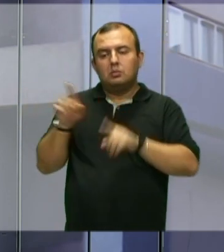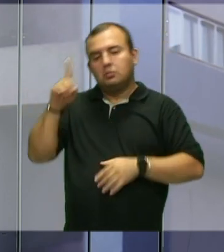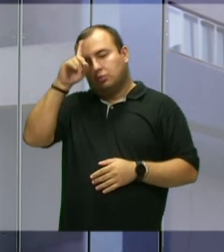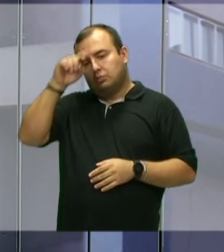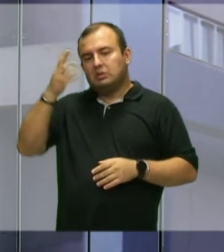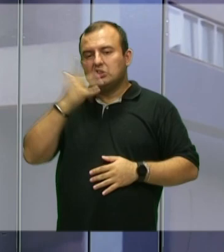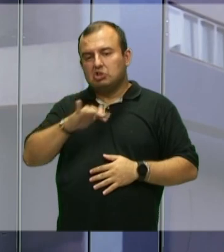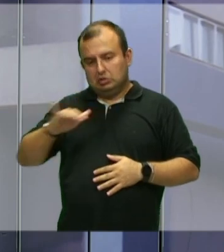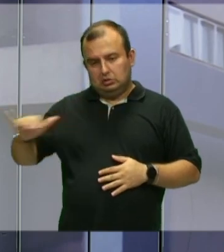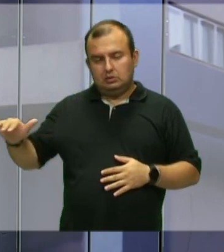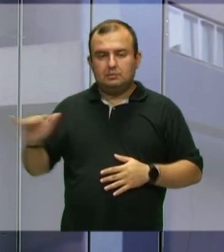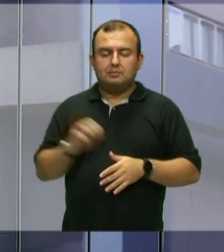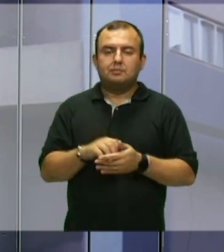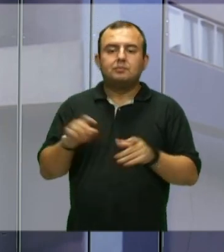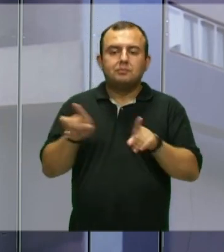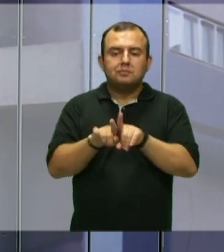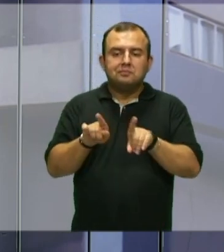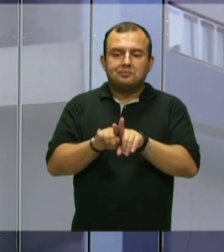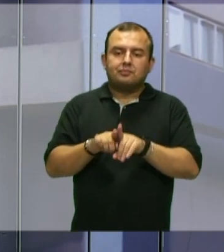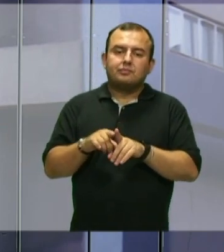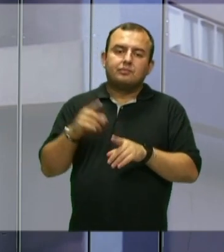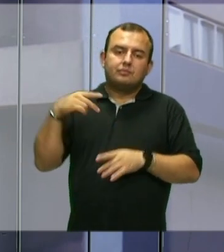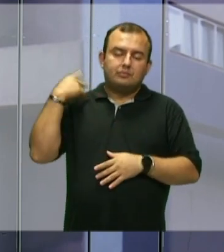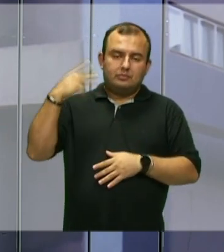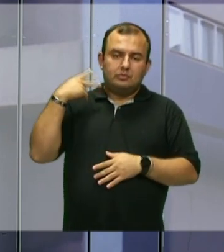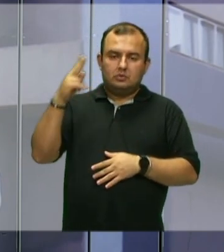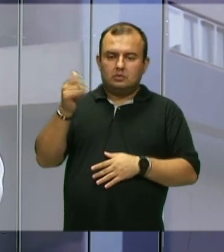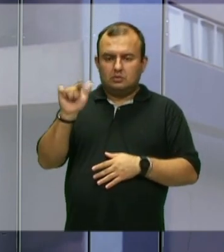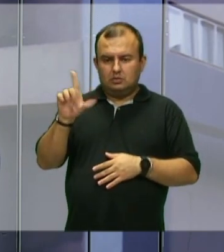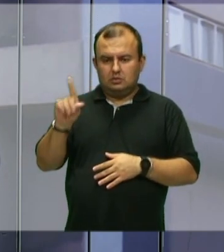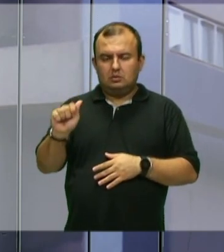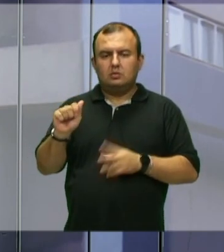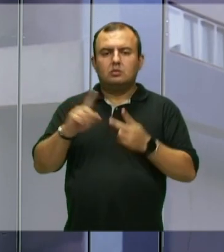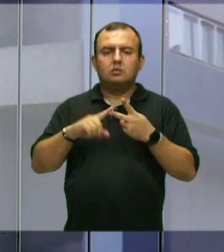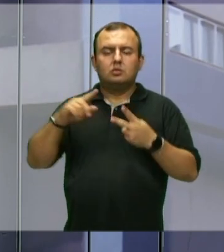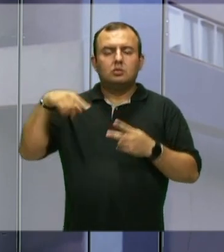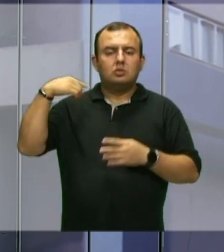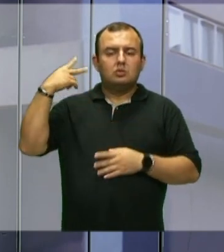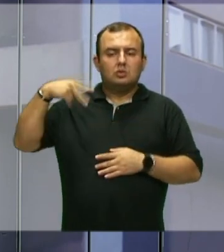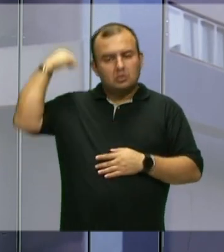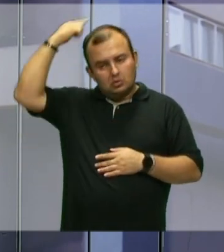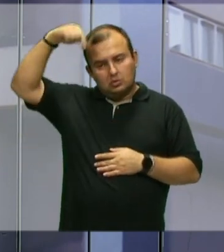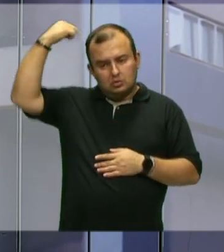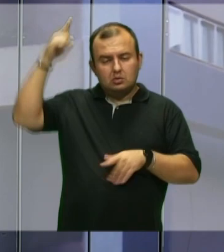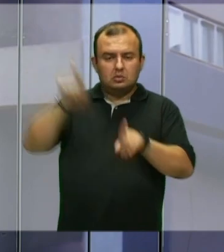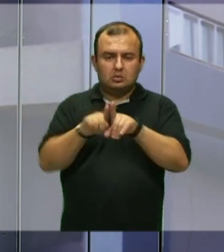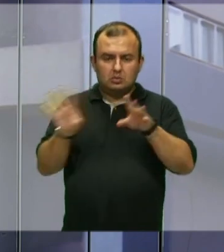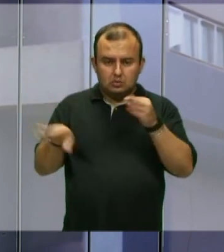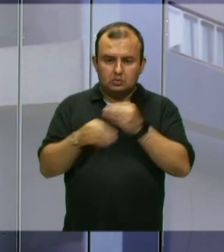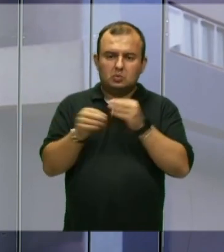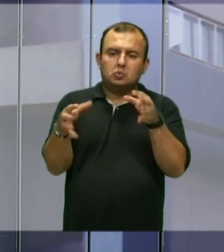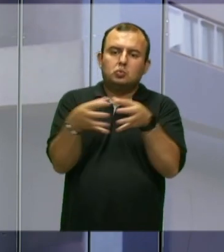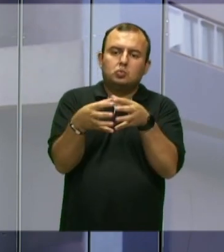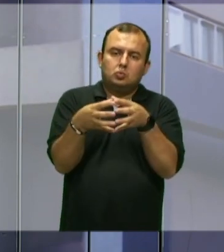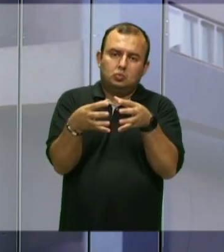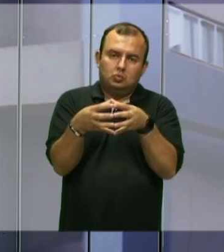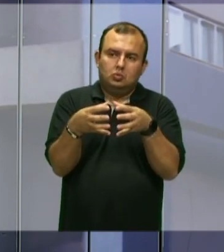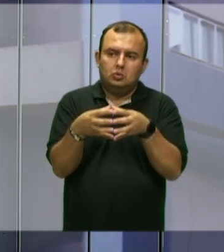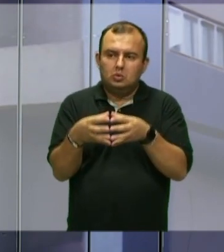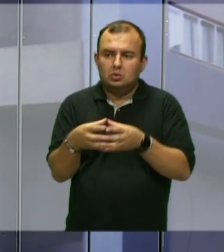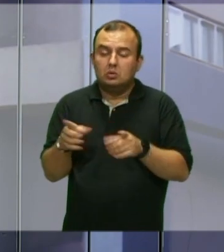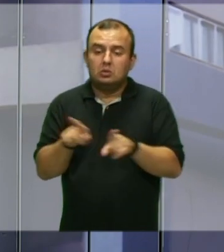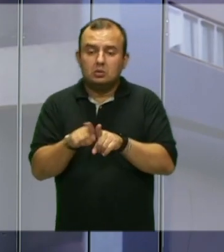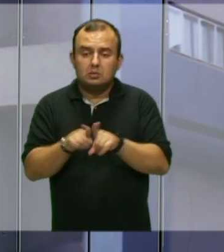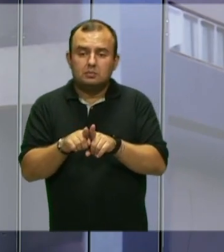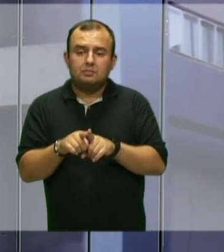Anjo. Como também foi da vereadora Hilda e do vereador Paulinho, porque elas se tratam de emendas conjuntas. Com relação a